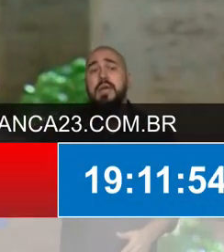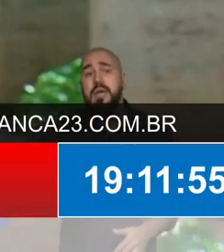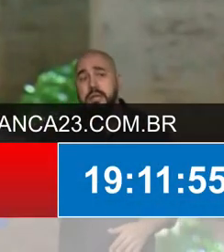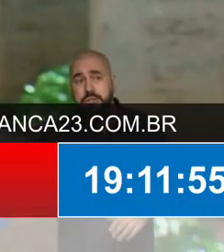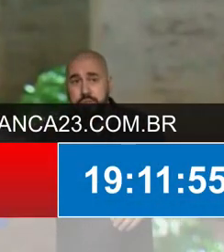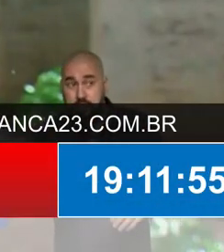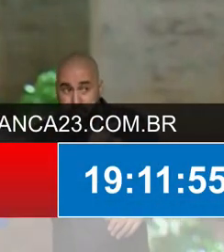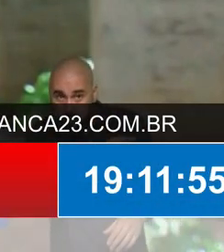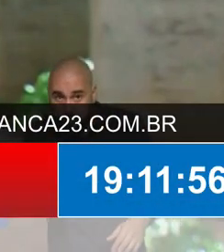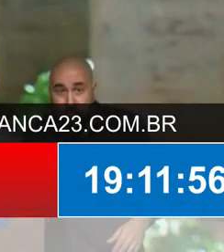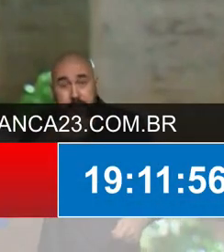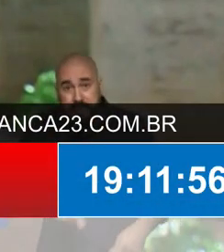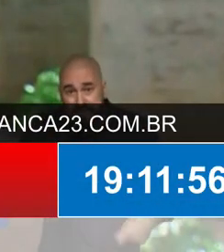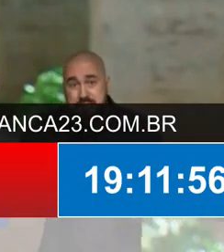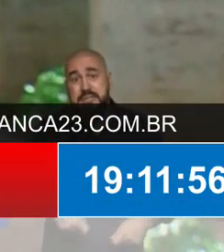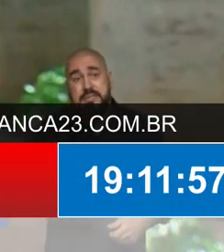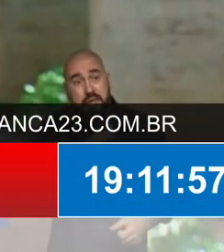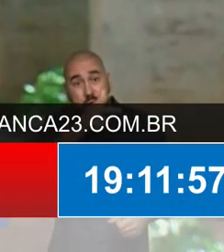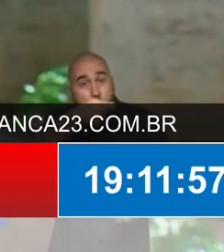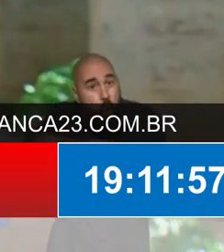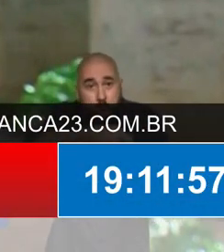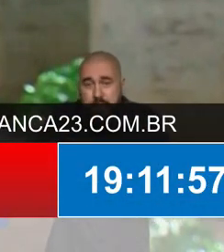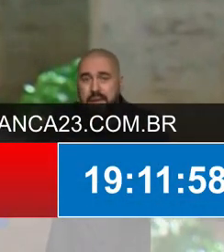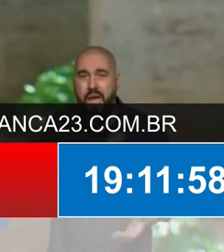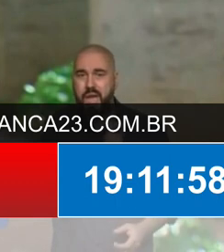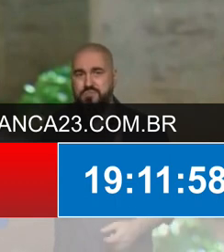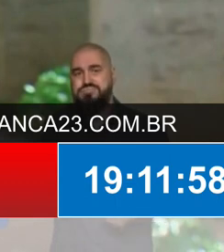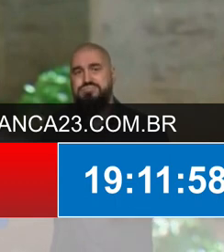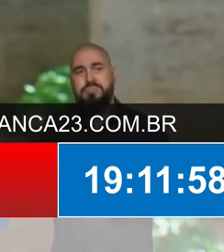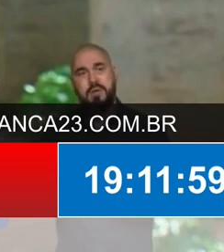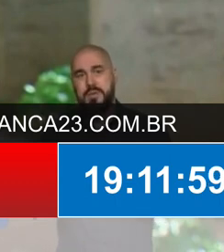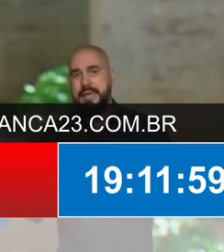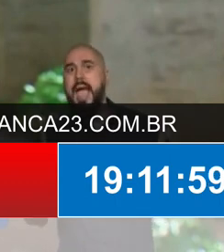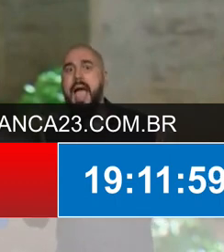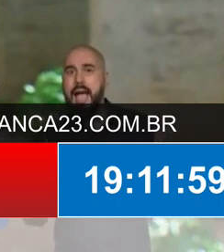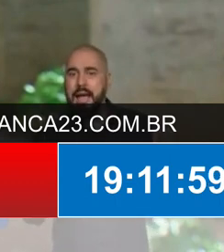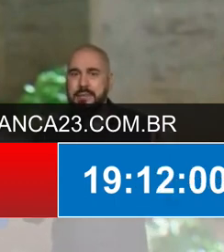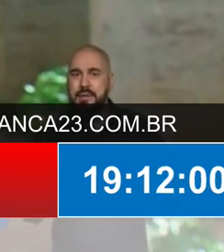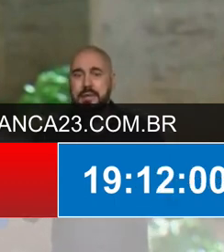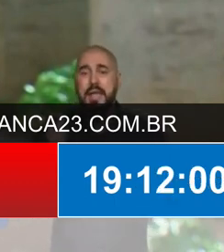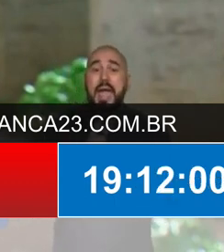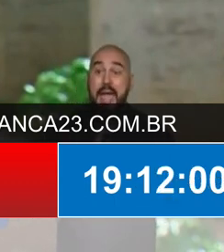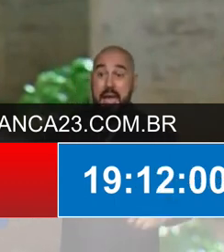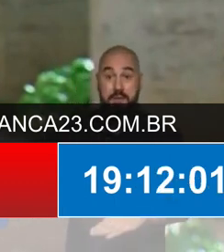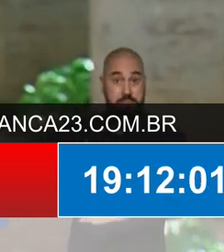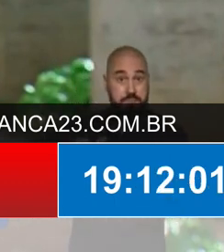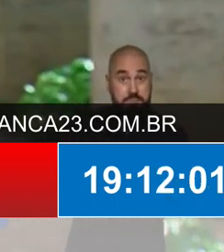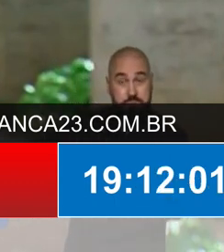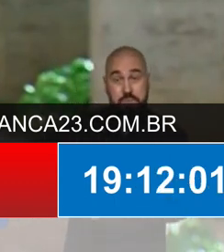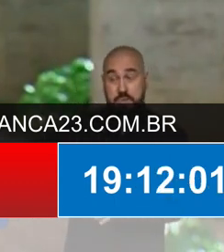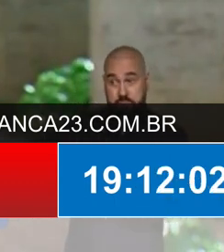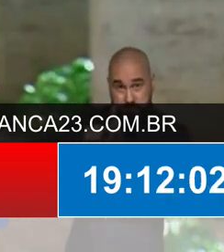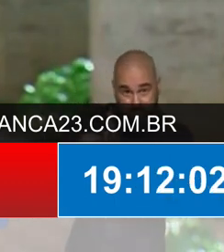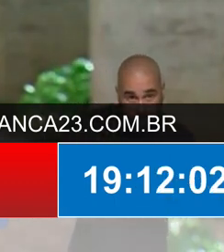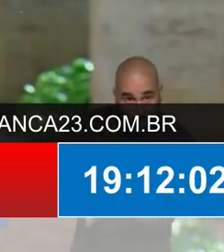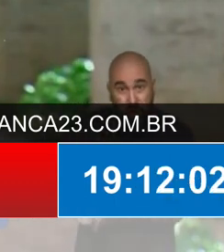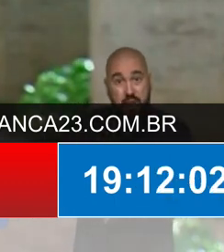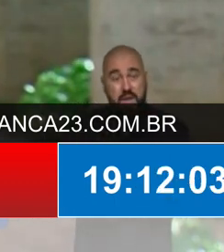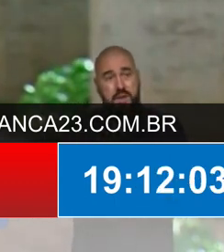estar obrigatoriamente ligadas, né? Eu cito algumas: no atendimento de ocorrências, em operações de buscas,